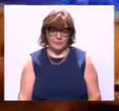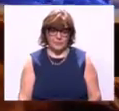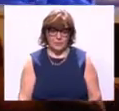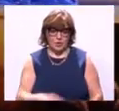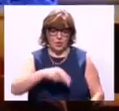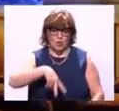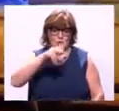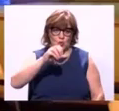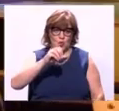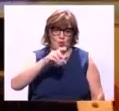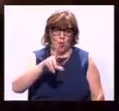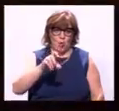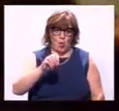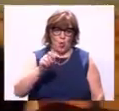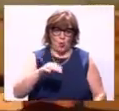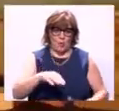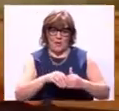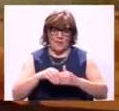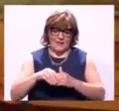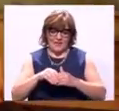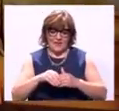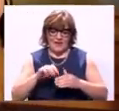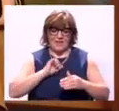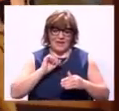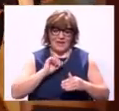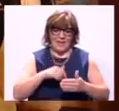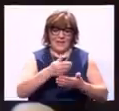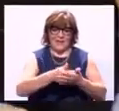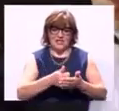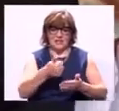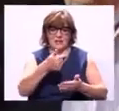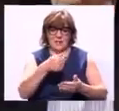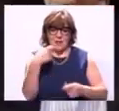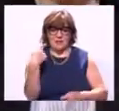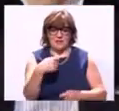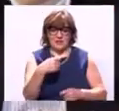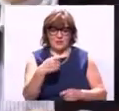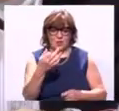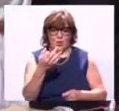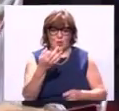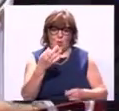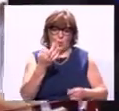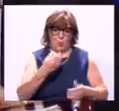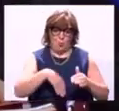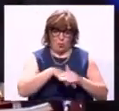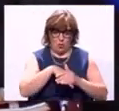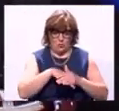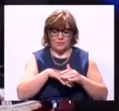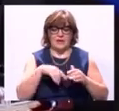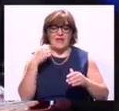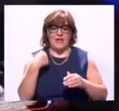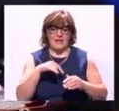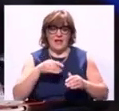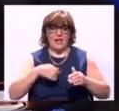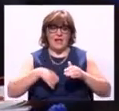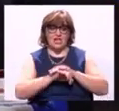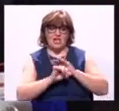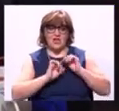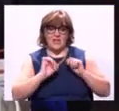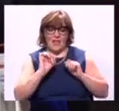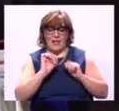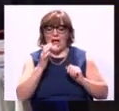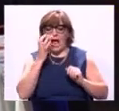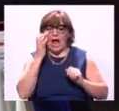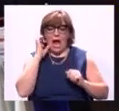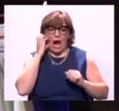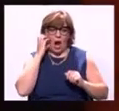Muito obrigado. Nuno Lobo é o líder da lista B de candidatura à presidência do Futebol Clube do Porto. Aos 50 anos, natural de Angola, onde o avô foi